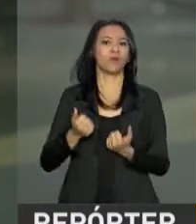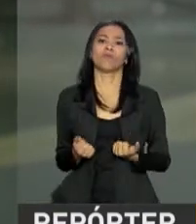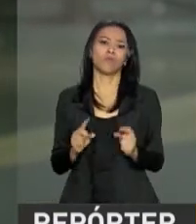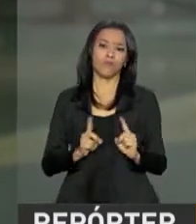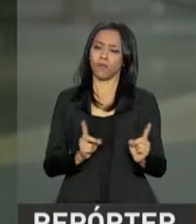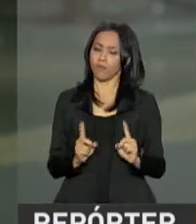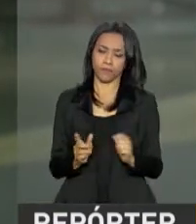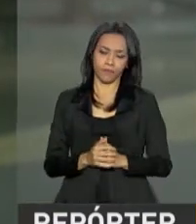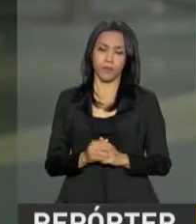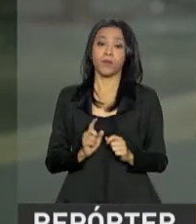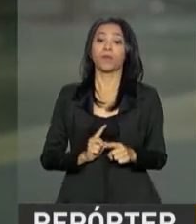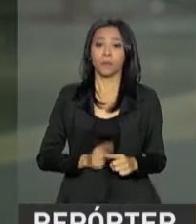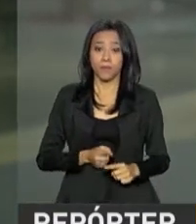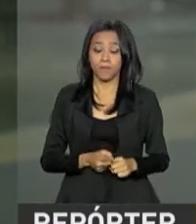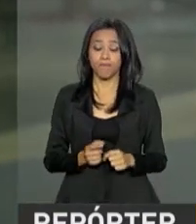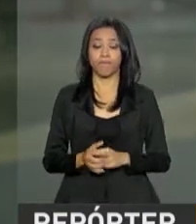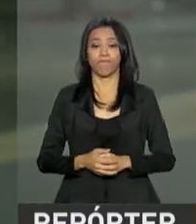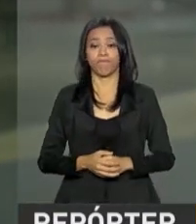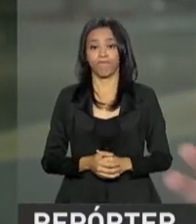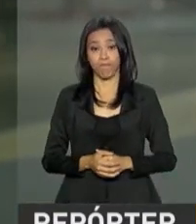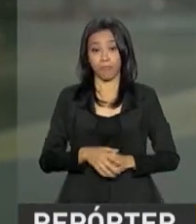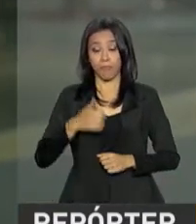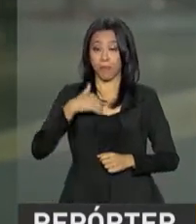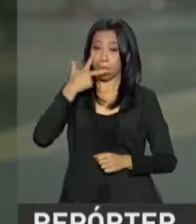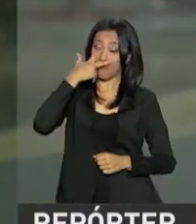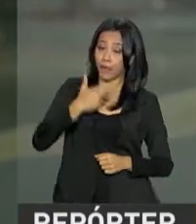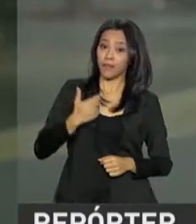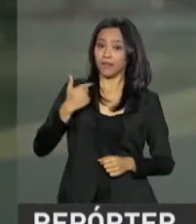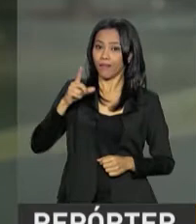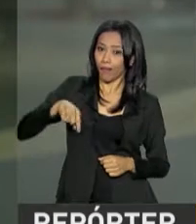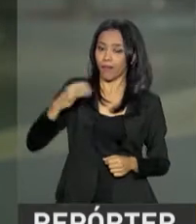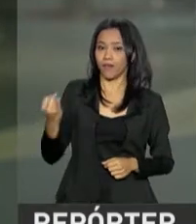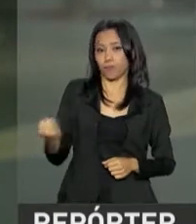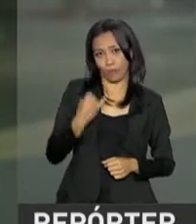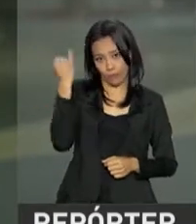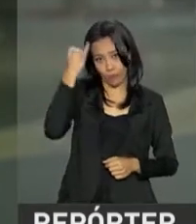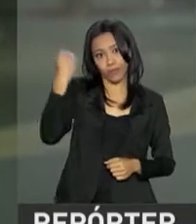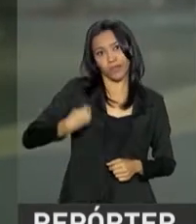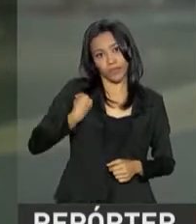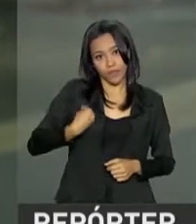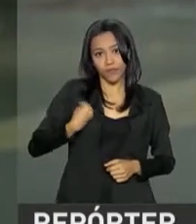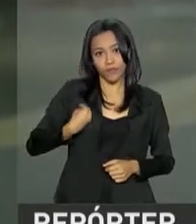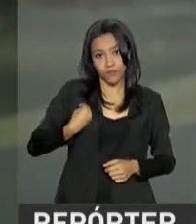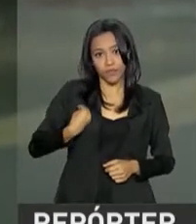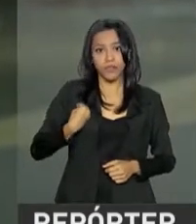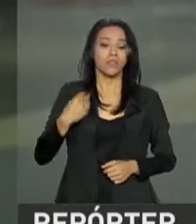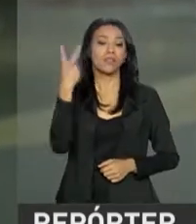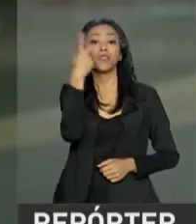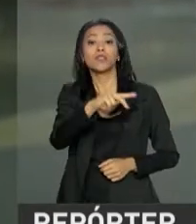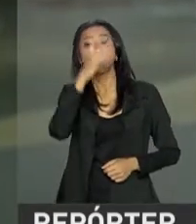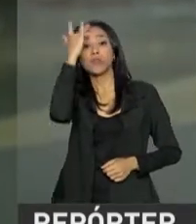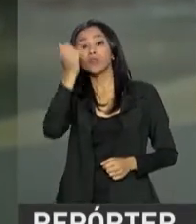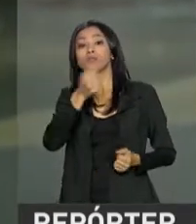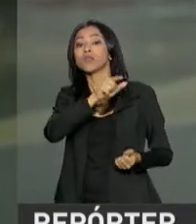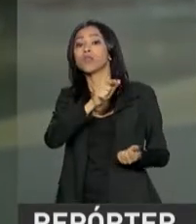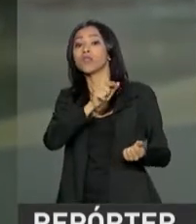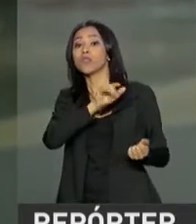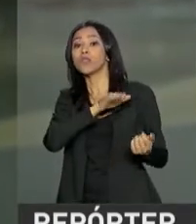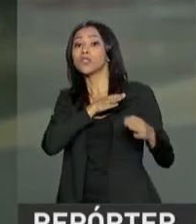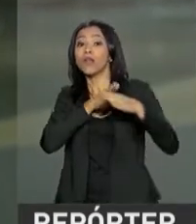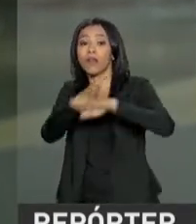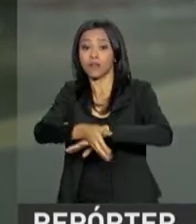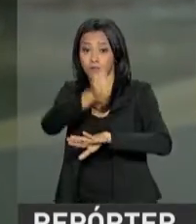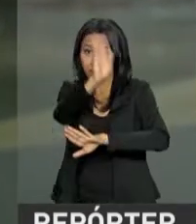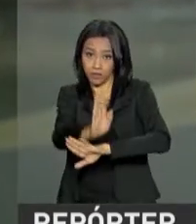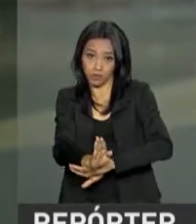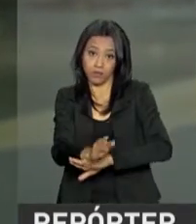atribuição é porque é ela parece ser a mais importante da vida de um refugiado no país de acolhimento a gente estimula